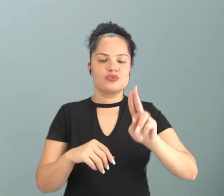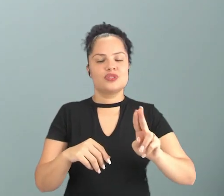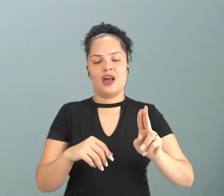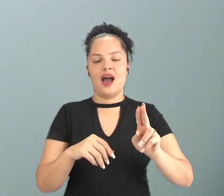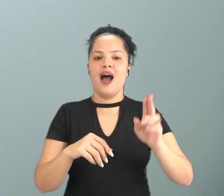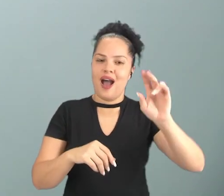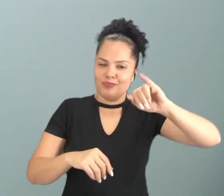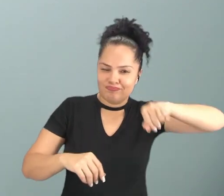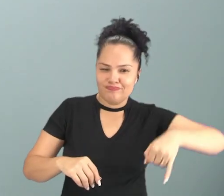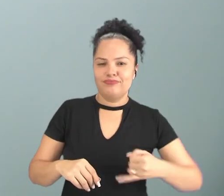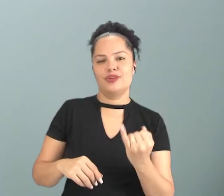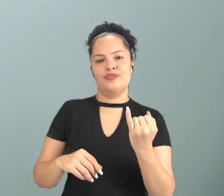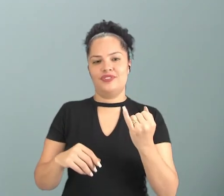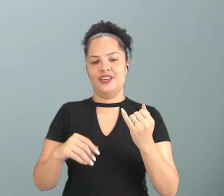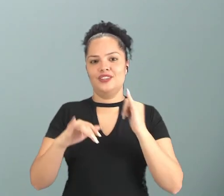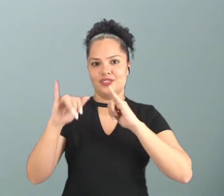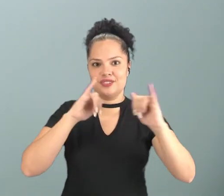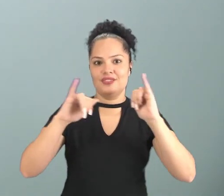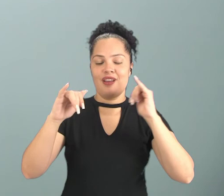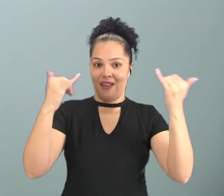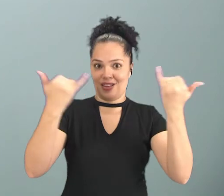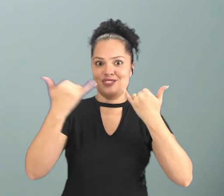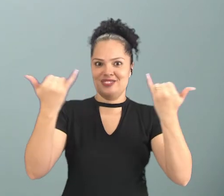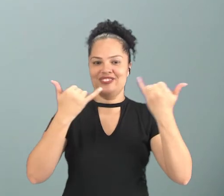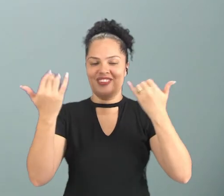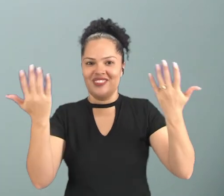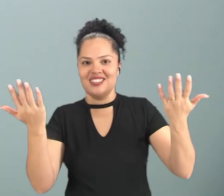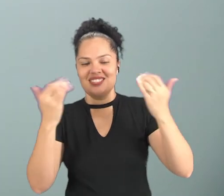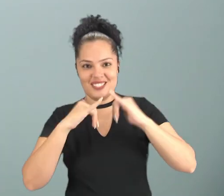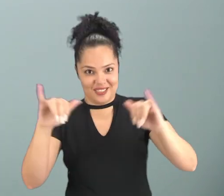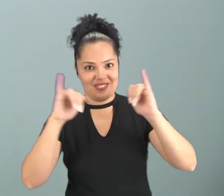sendo passadas. E mais informações nós teremos no